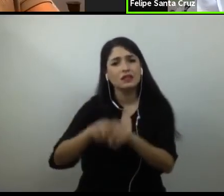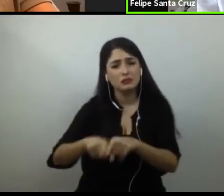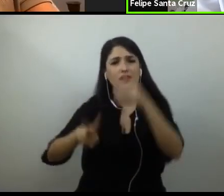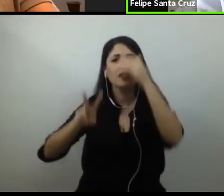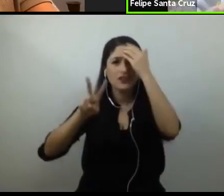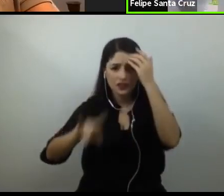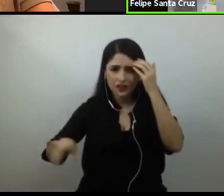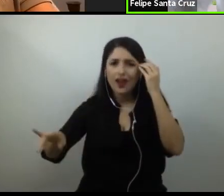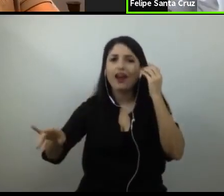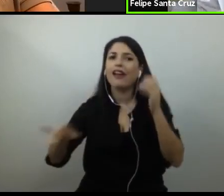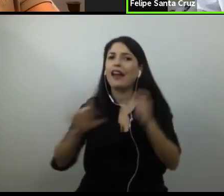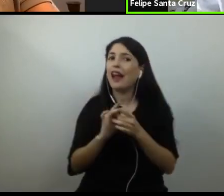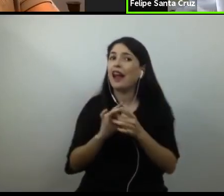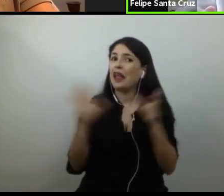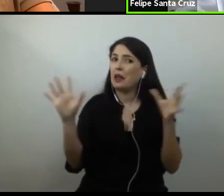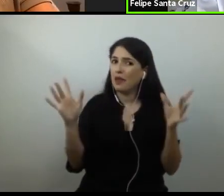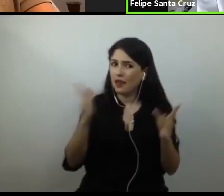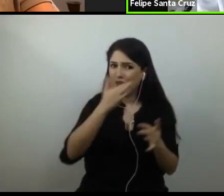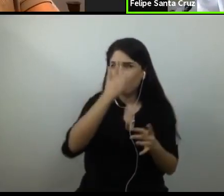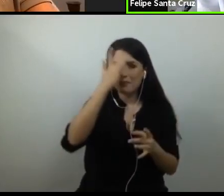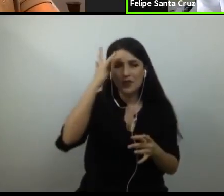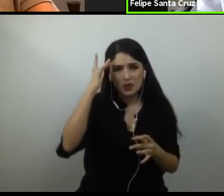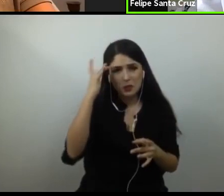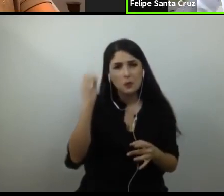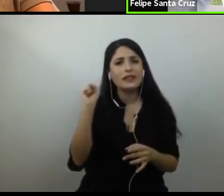embate, que vai possibilitar, sim,